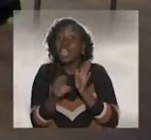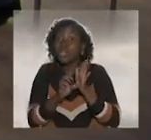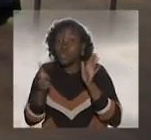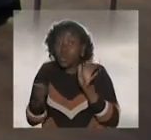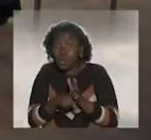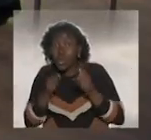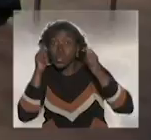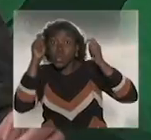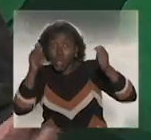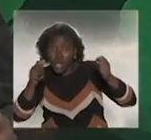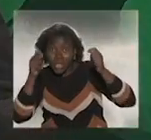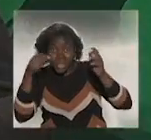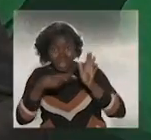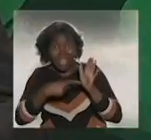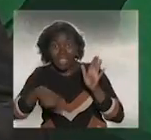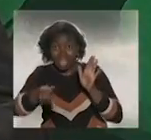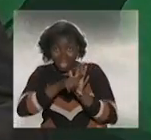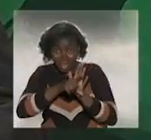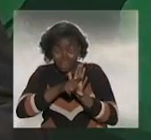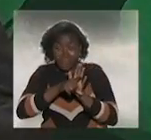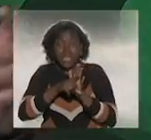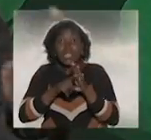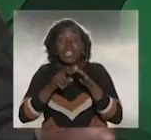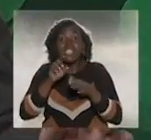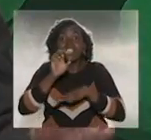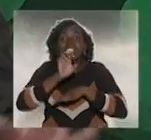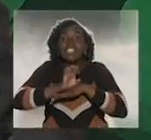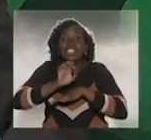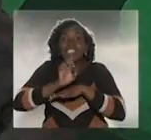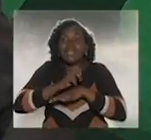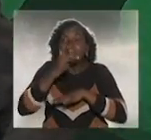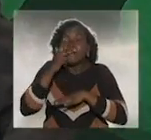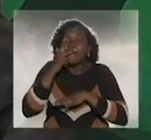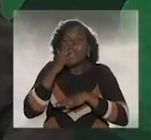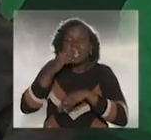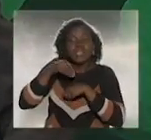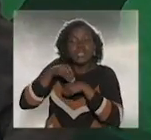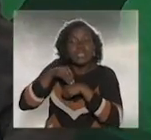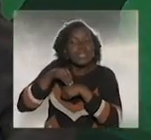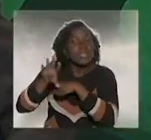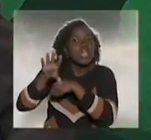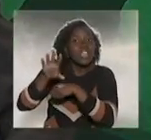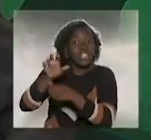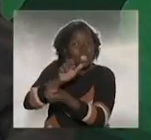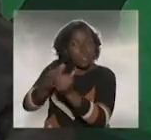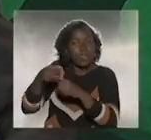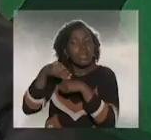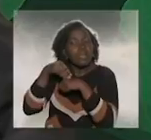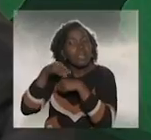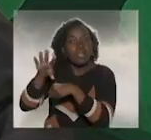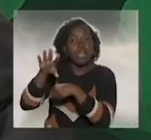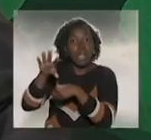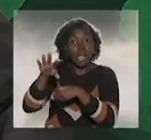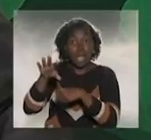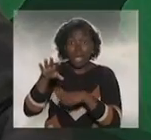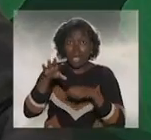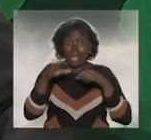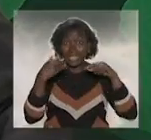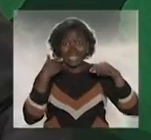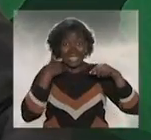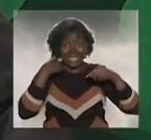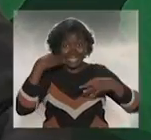vez mais o Estado está dando um recado, Rui, ao esporte. O Supremo Tribunal